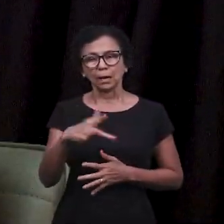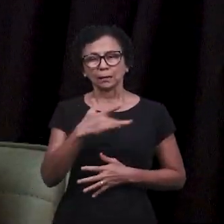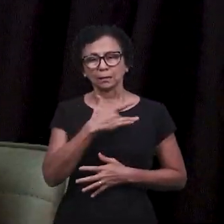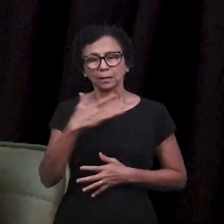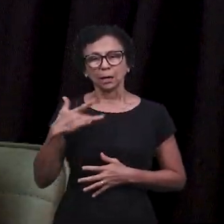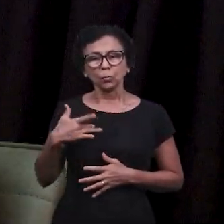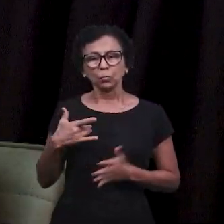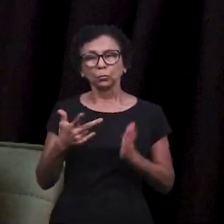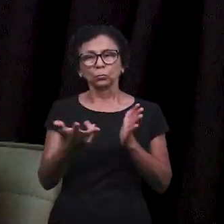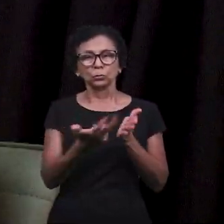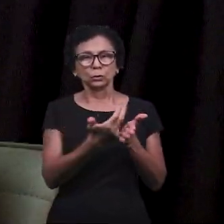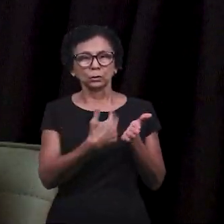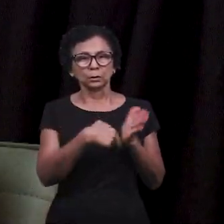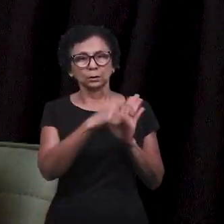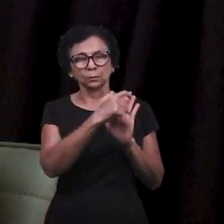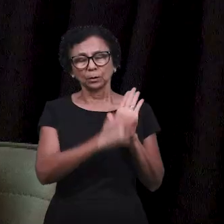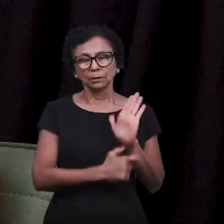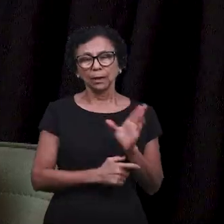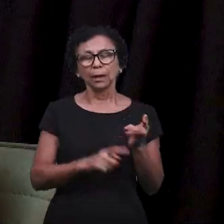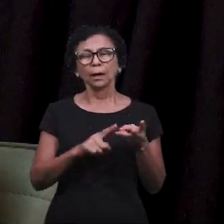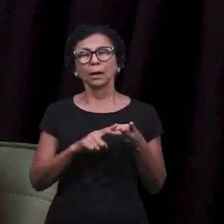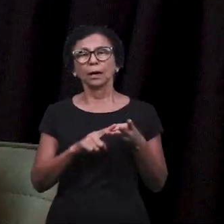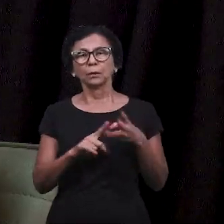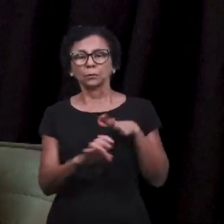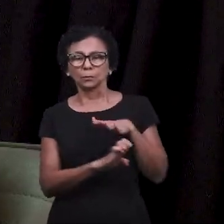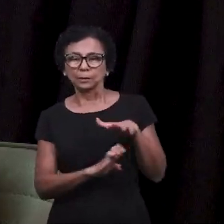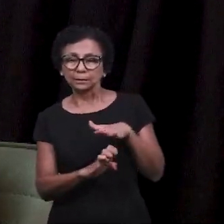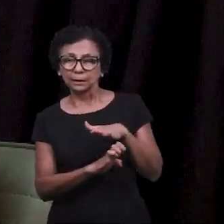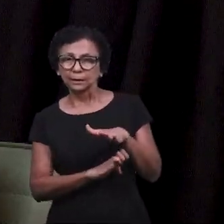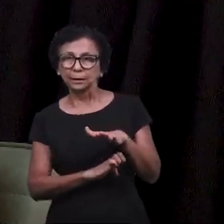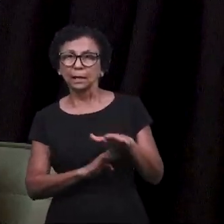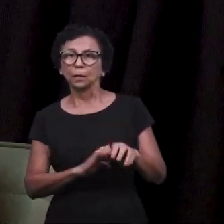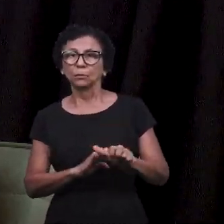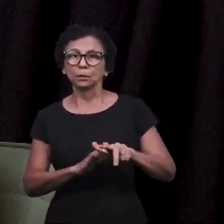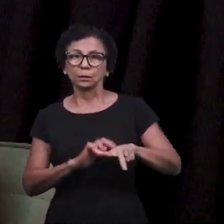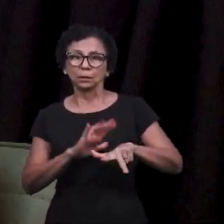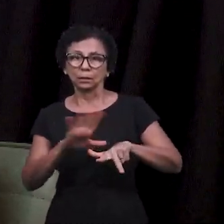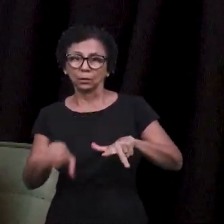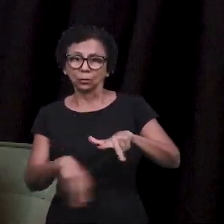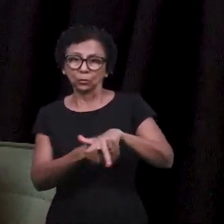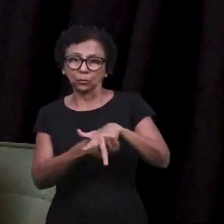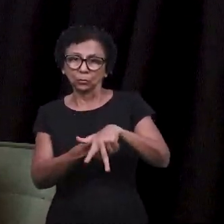ambiental, compliance empresarial, a lei anticorrupção, esse é o termo, né, da lei